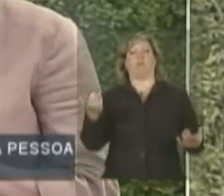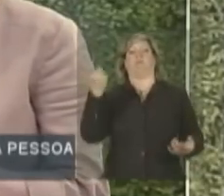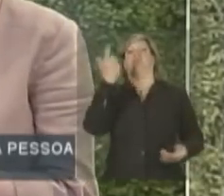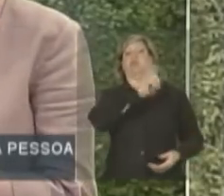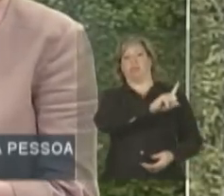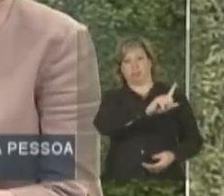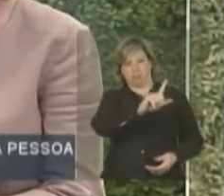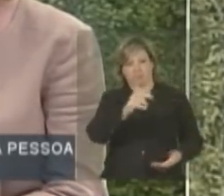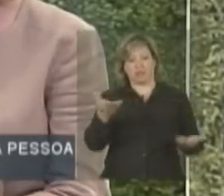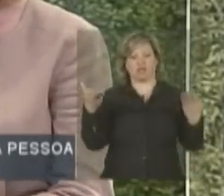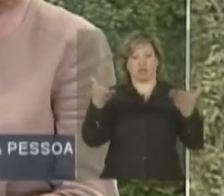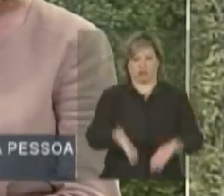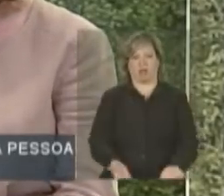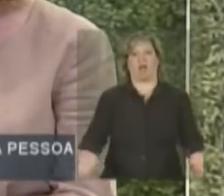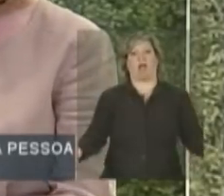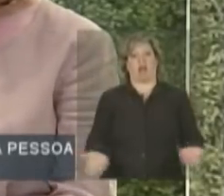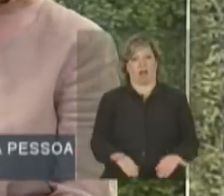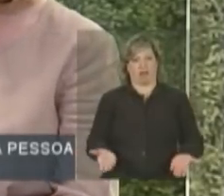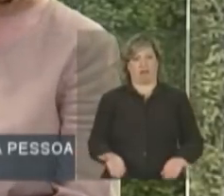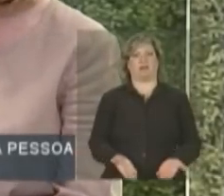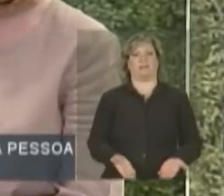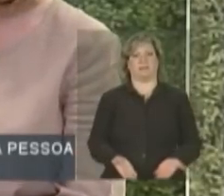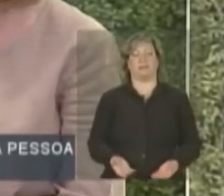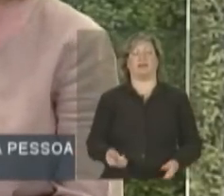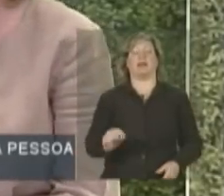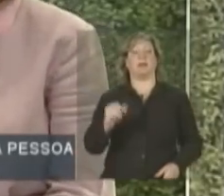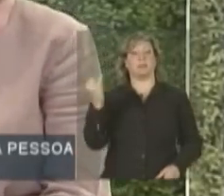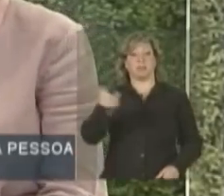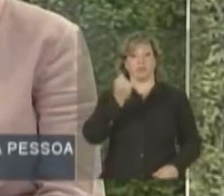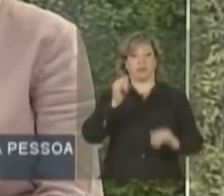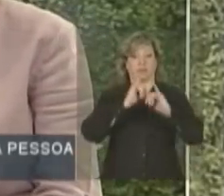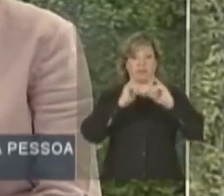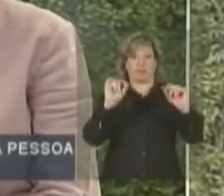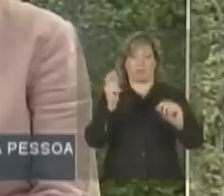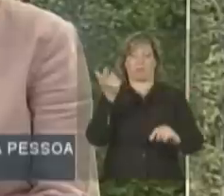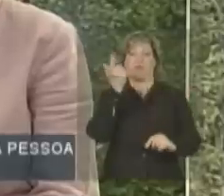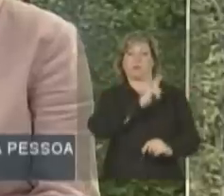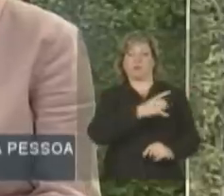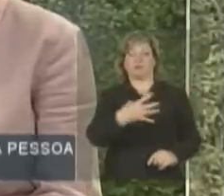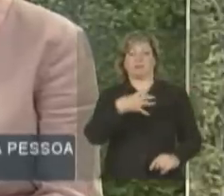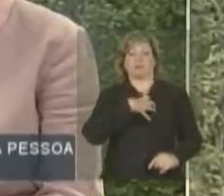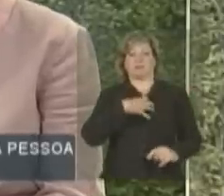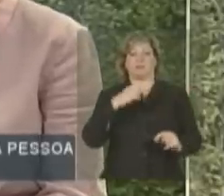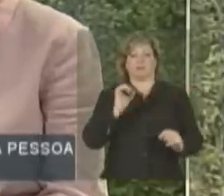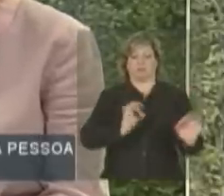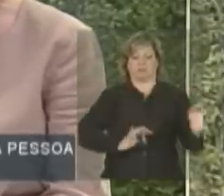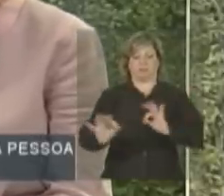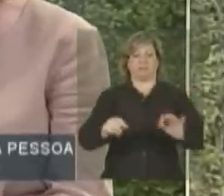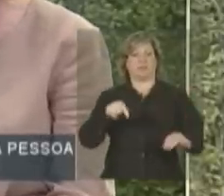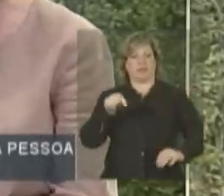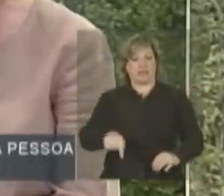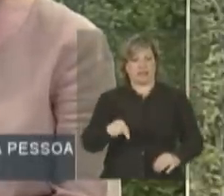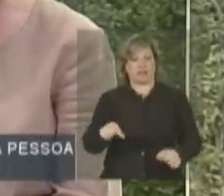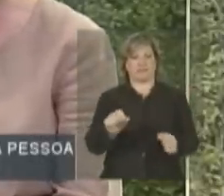quero destacar, que a inspiração e o comando para viabilizarmos este plano